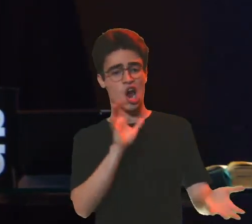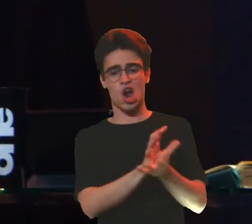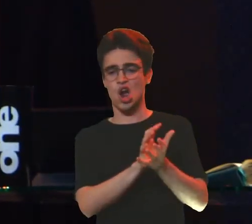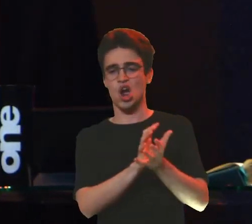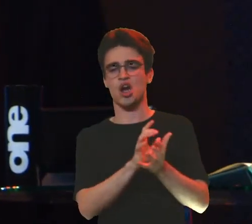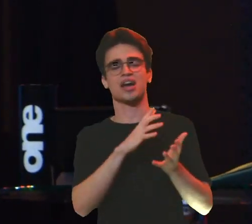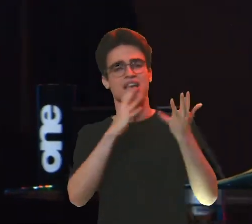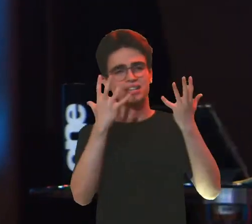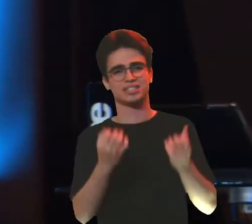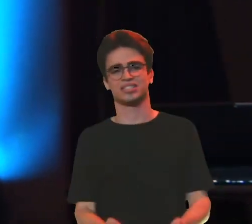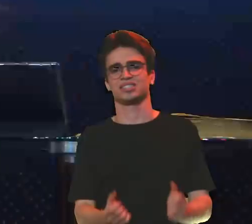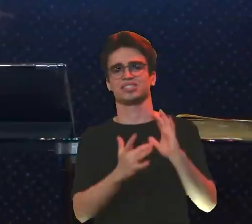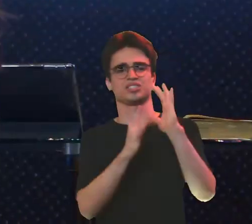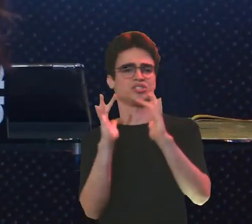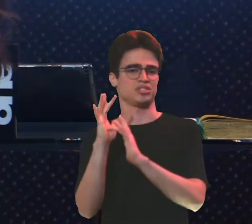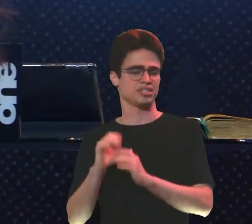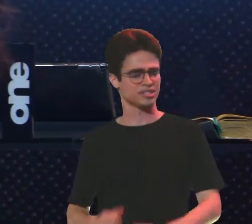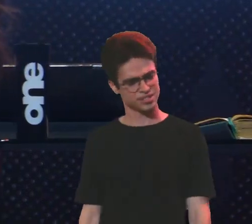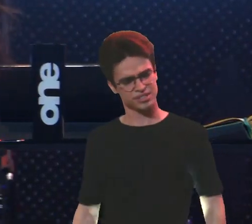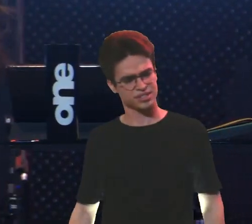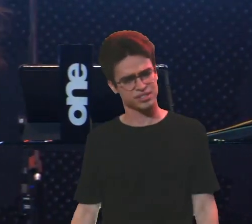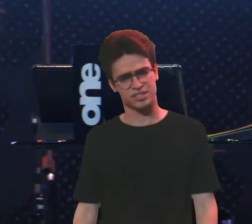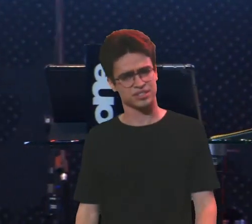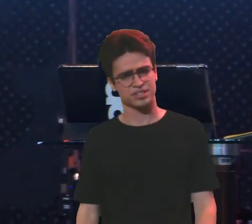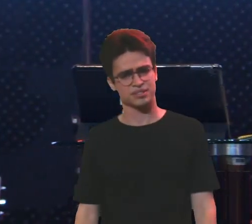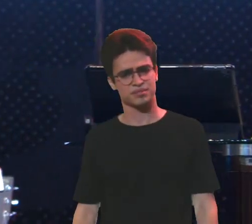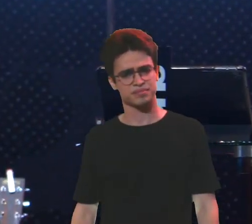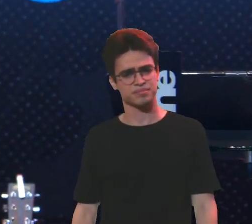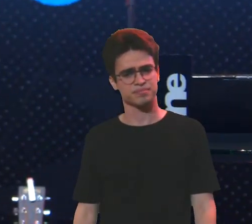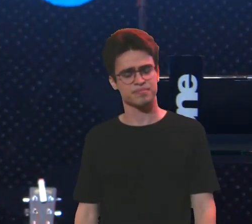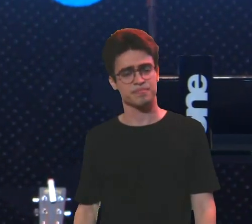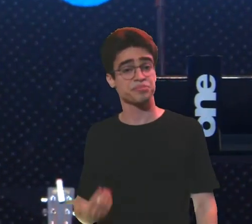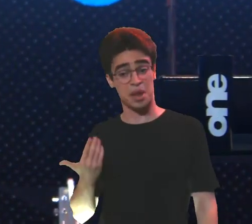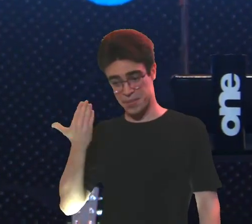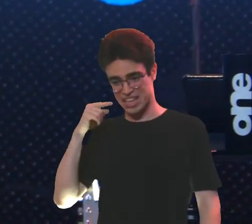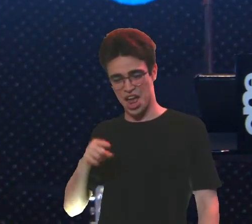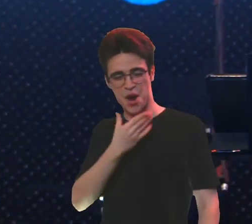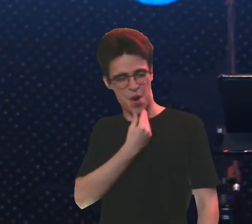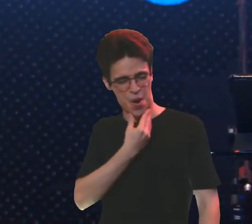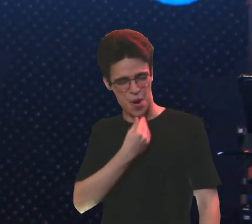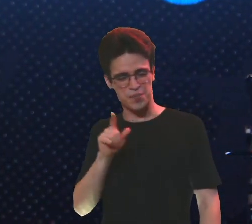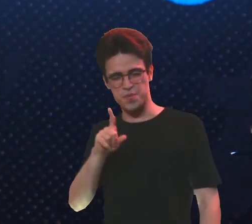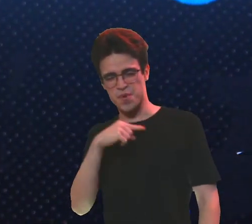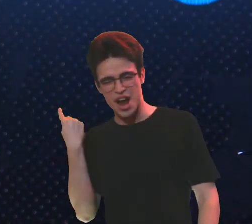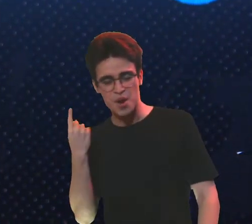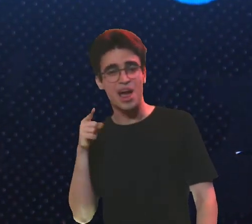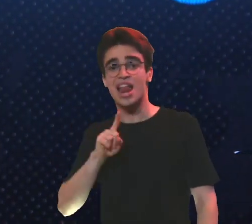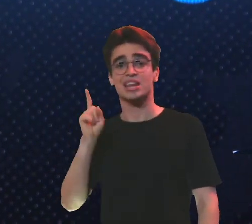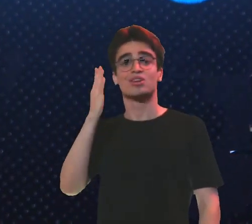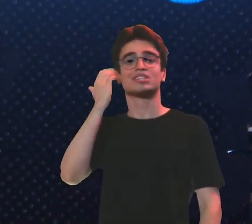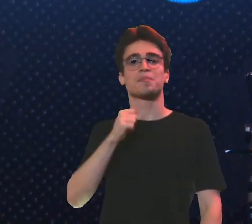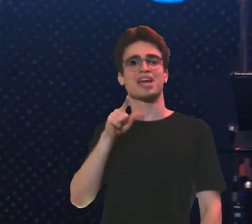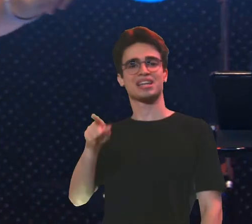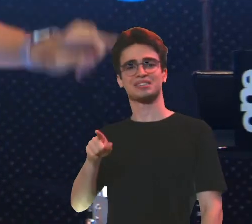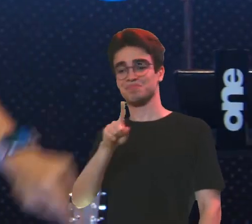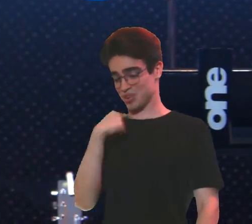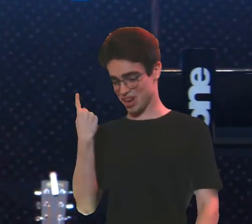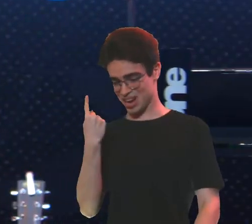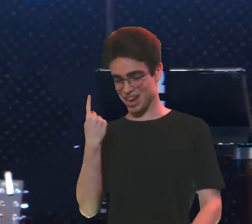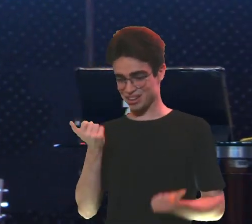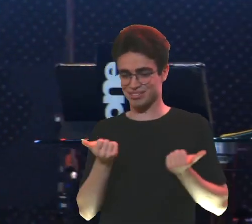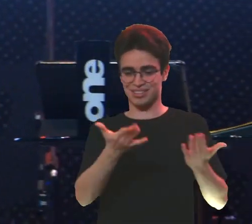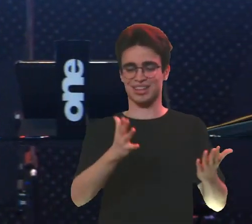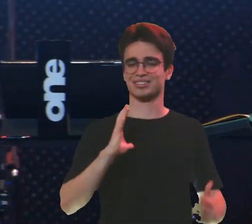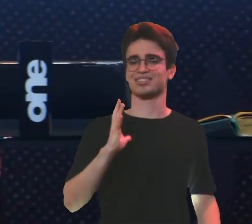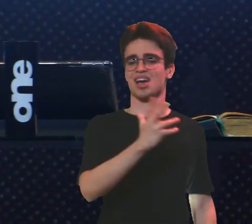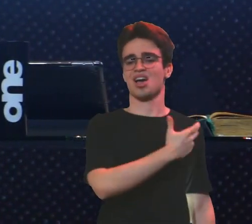entrega para Jesus. Aquele homem não ficou sabendo que o sacrifício dele gerou uma tribo inteira sendo